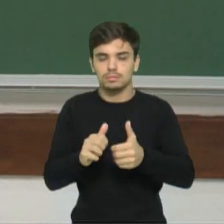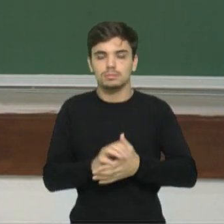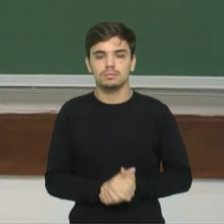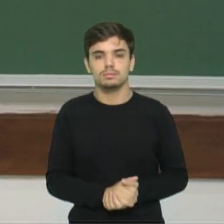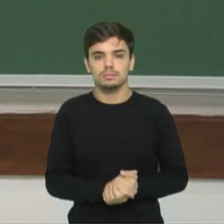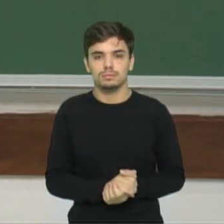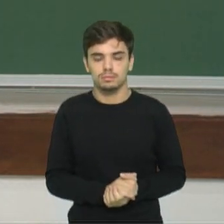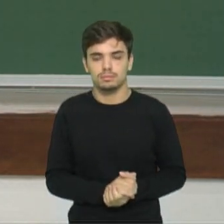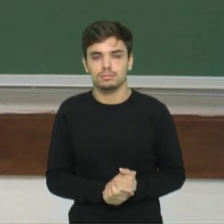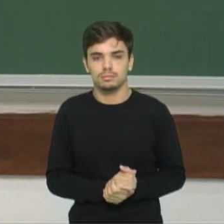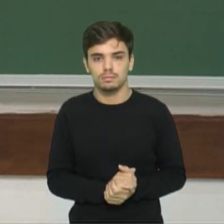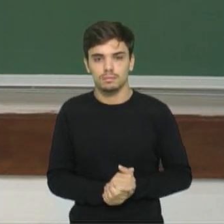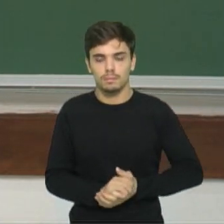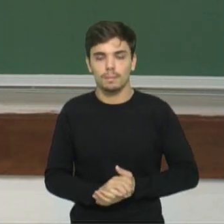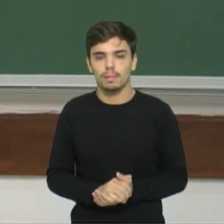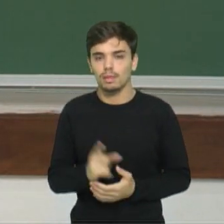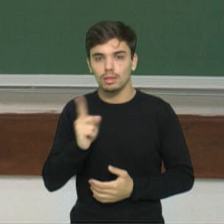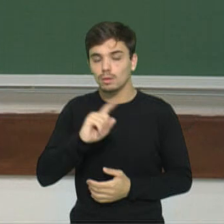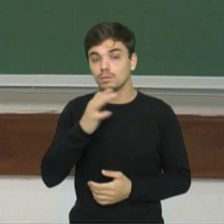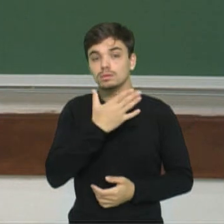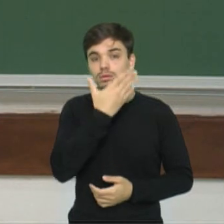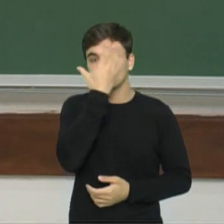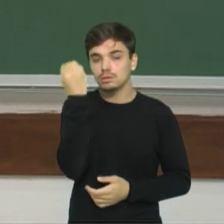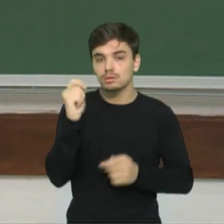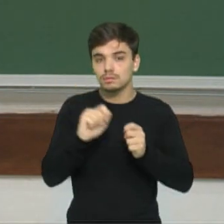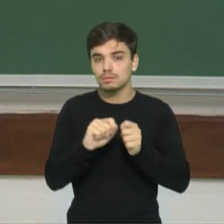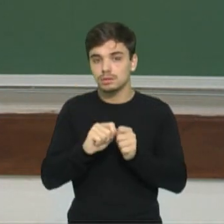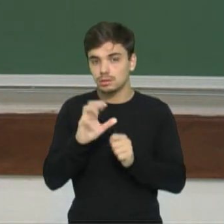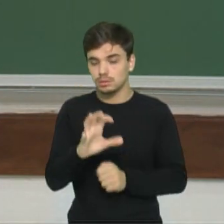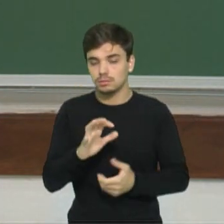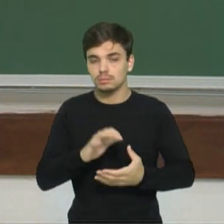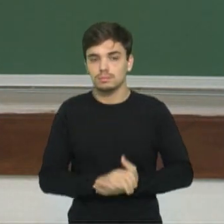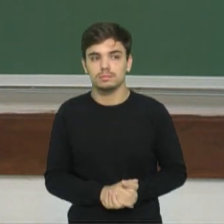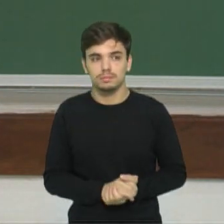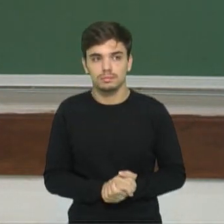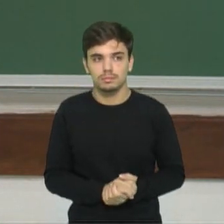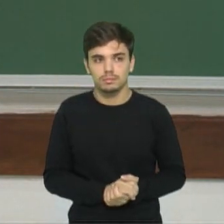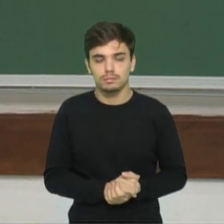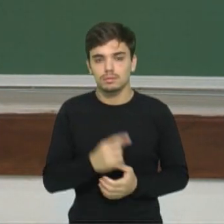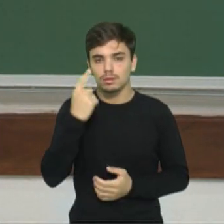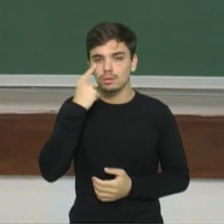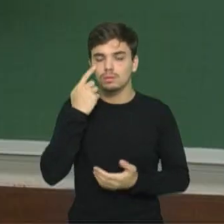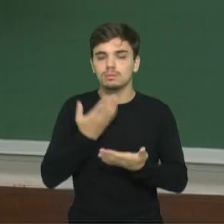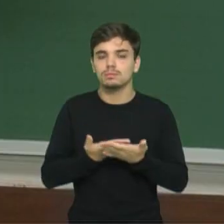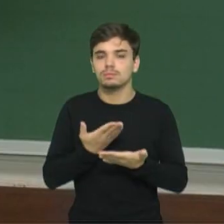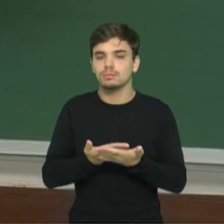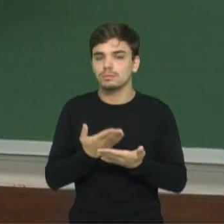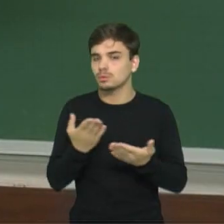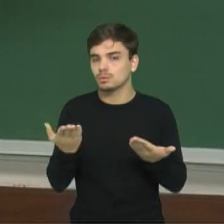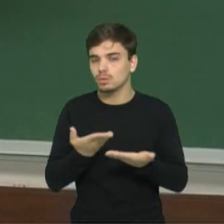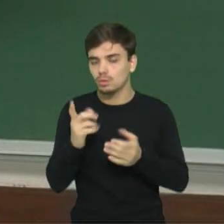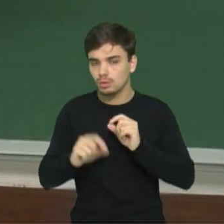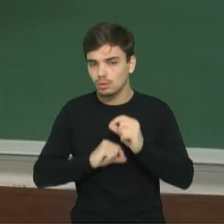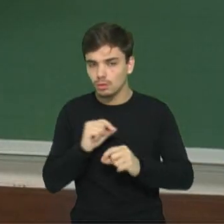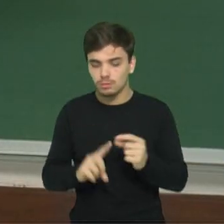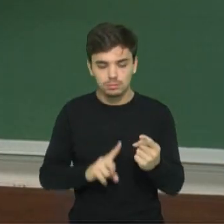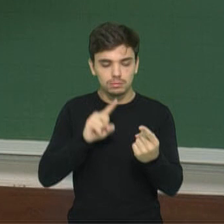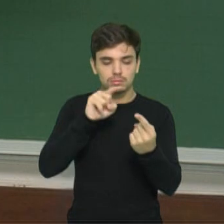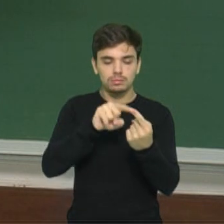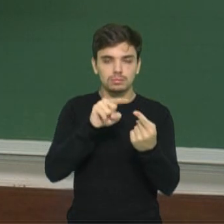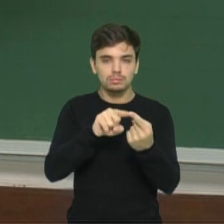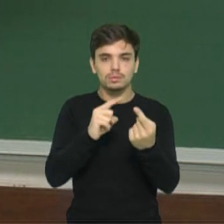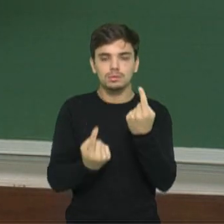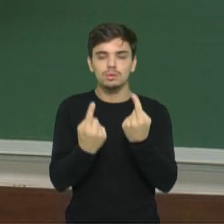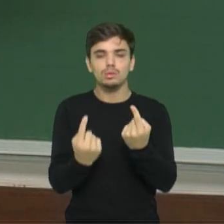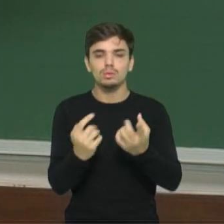teu professor de História. Beleza? Não se esqueça de fazer esse procedimento, hein? Pessoal, na aula de hoje, os nossos objetivos da aula de